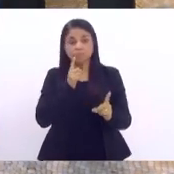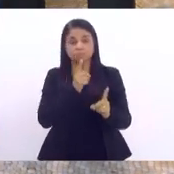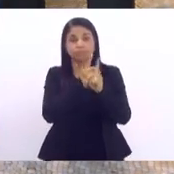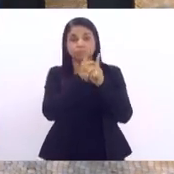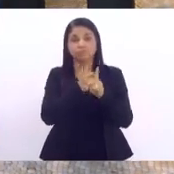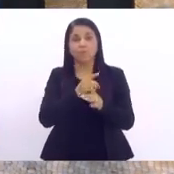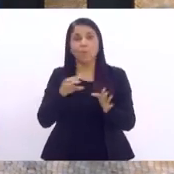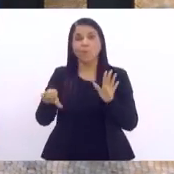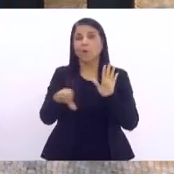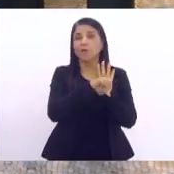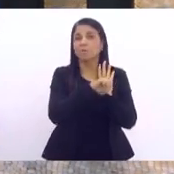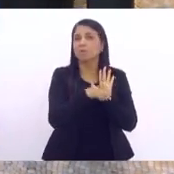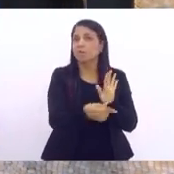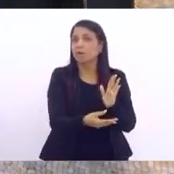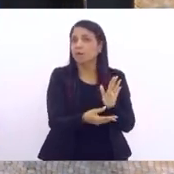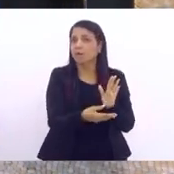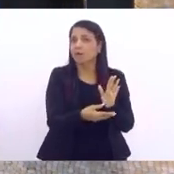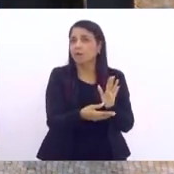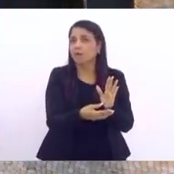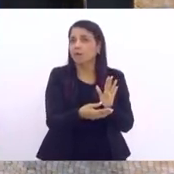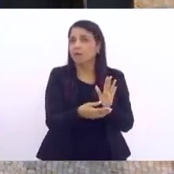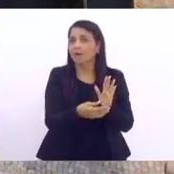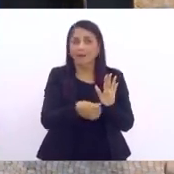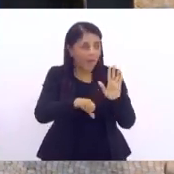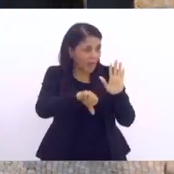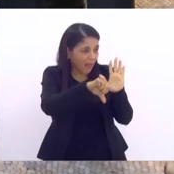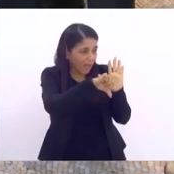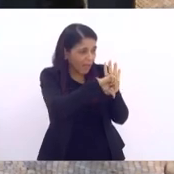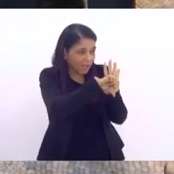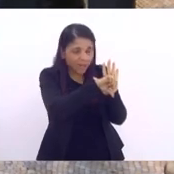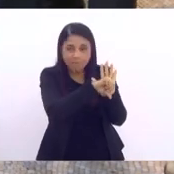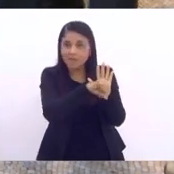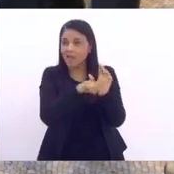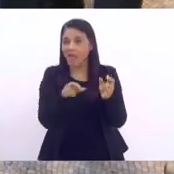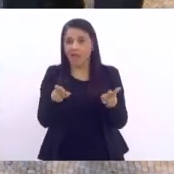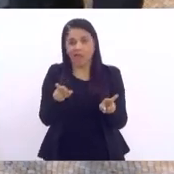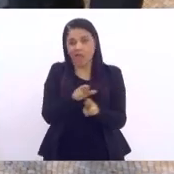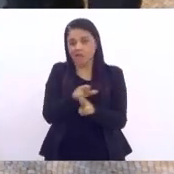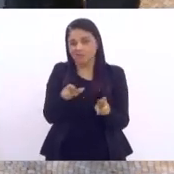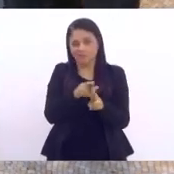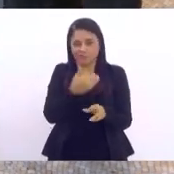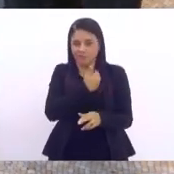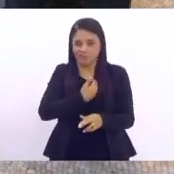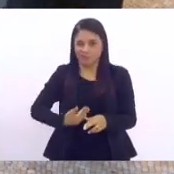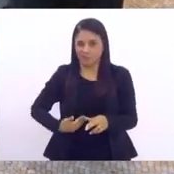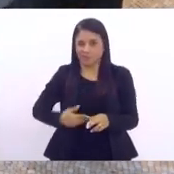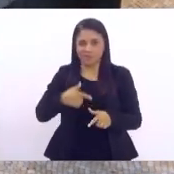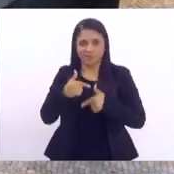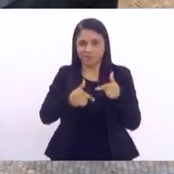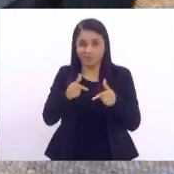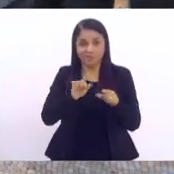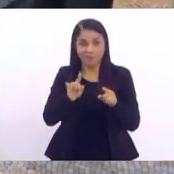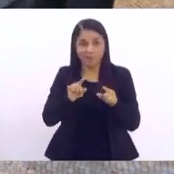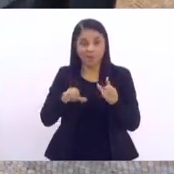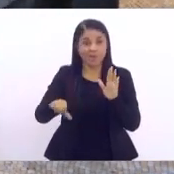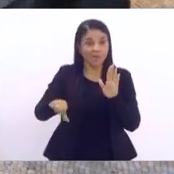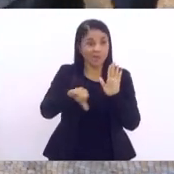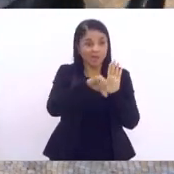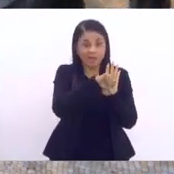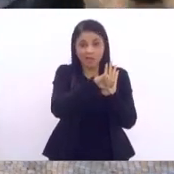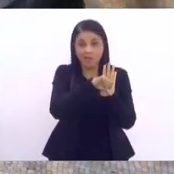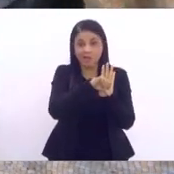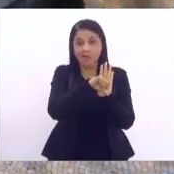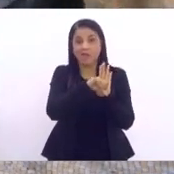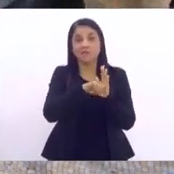foram de crimes relacionados ao serviço público, crimes de pequenos delitos de civis. E detalhe, deputado André